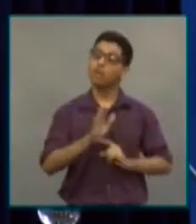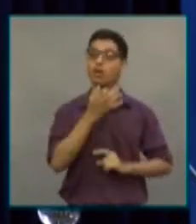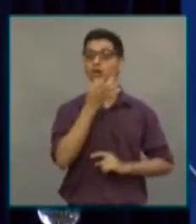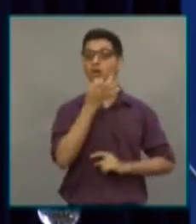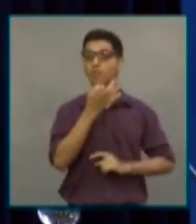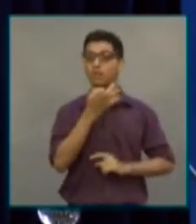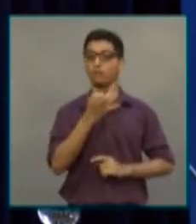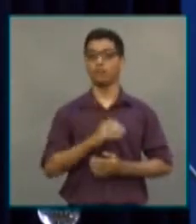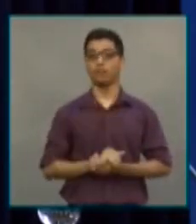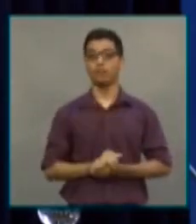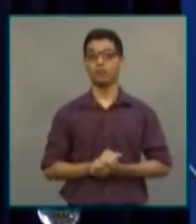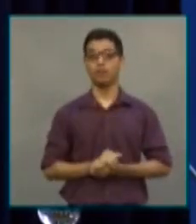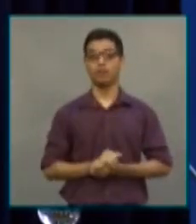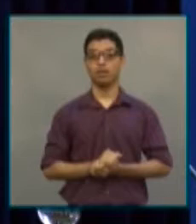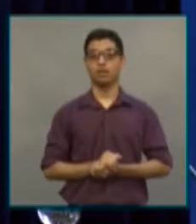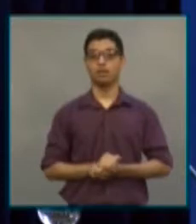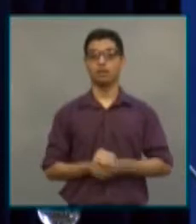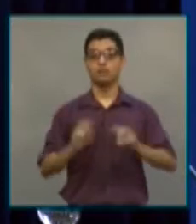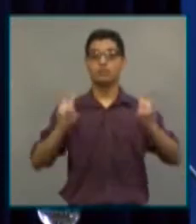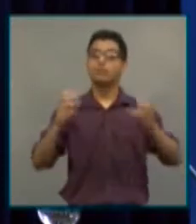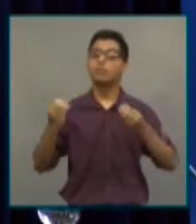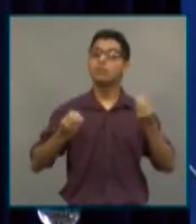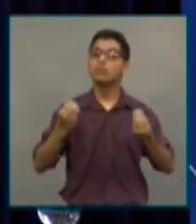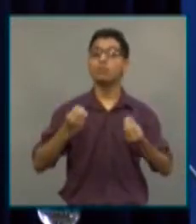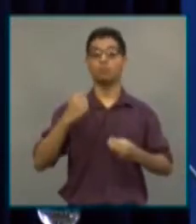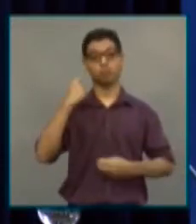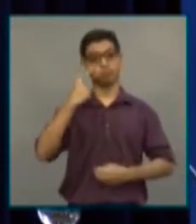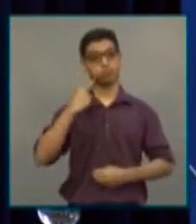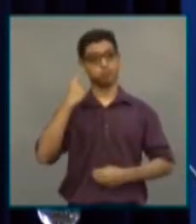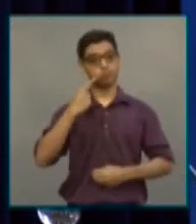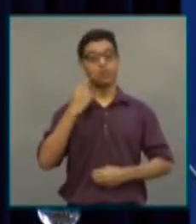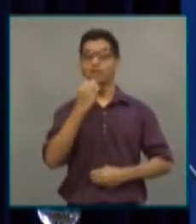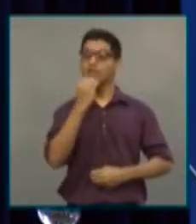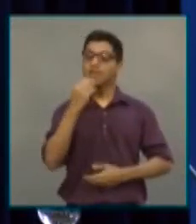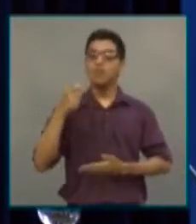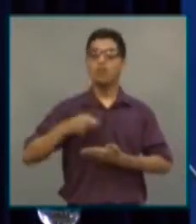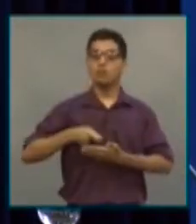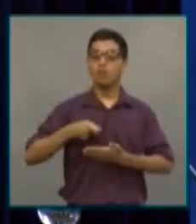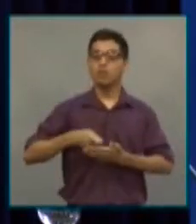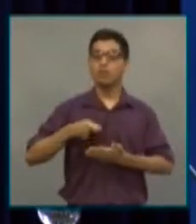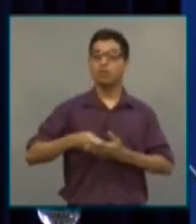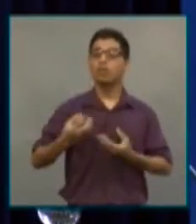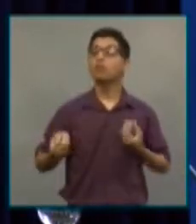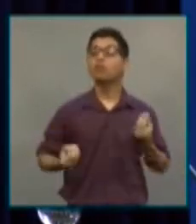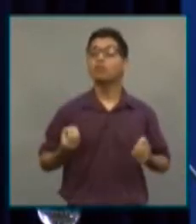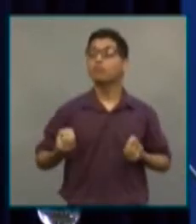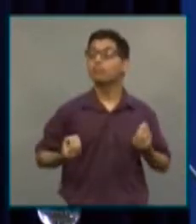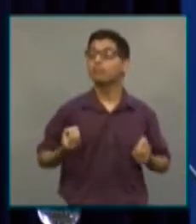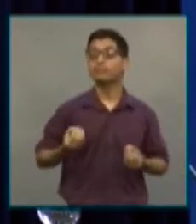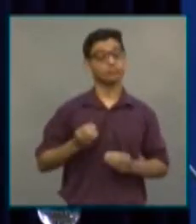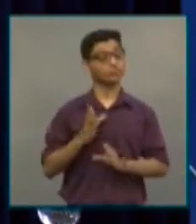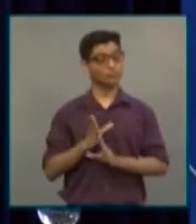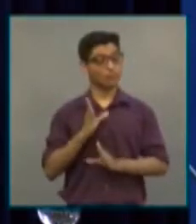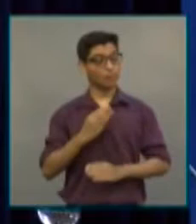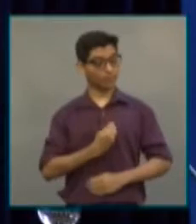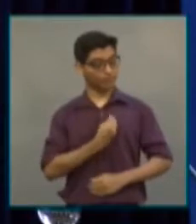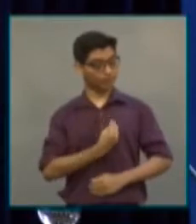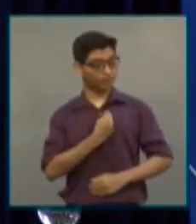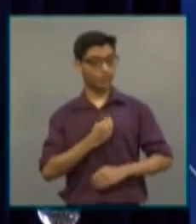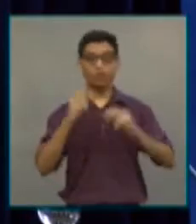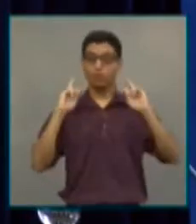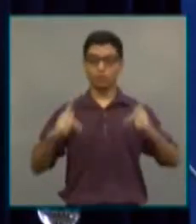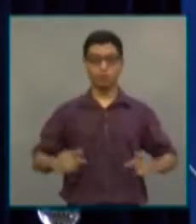parada obrigatória para quem postula a OAB. Porque torna você um ser humano muito